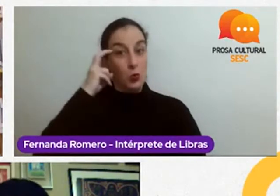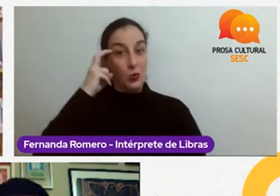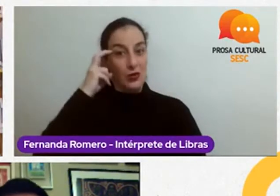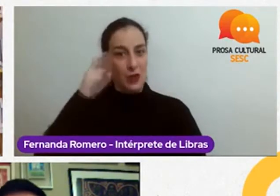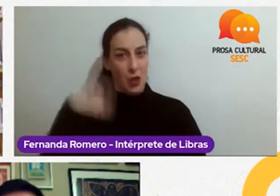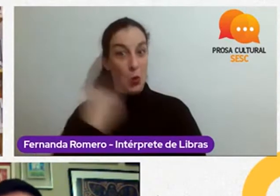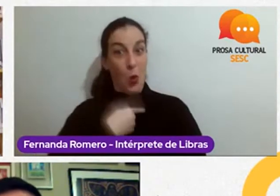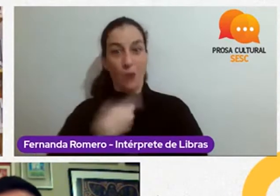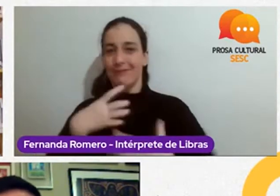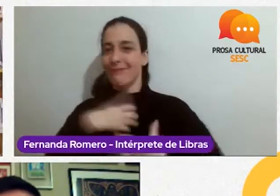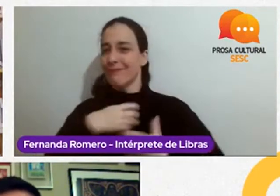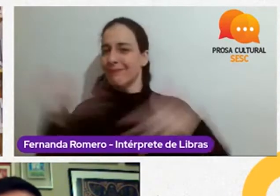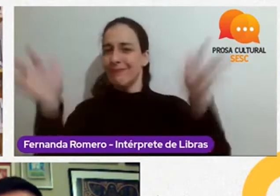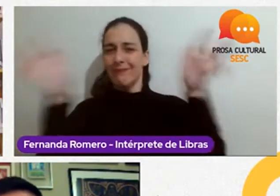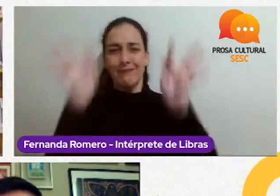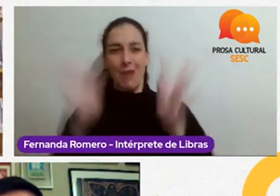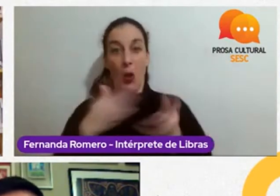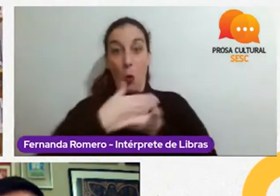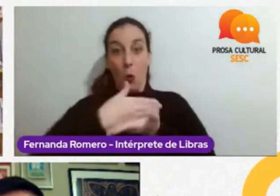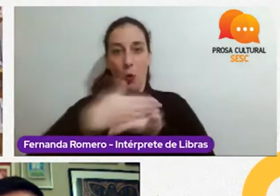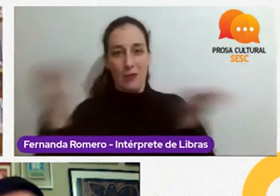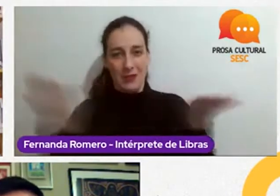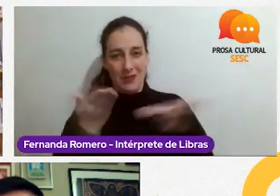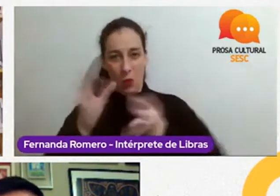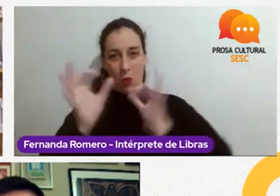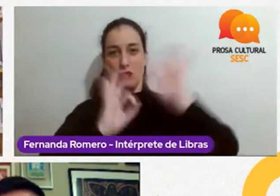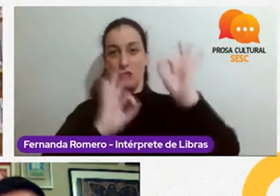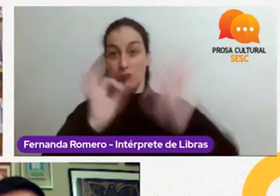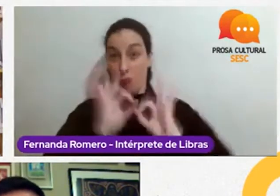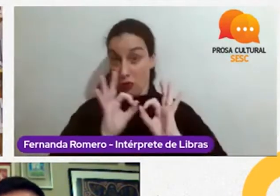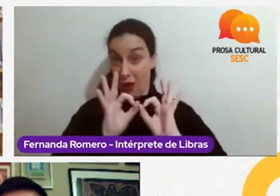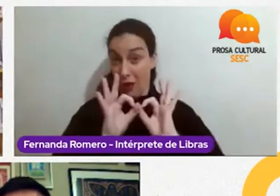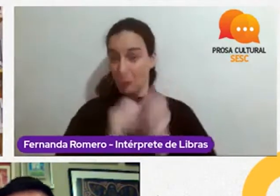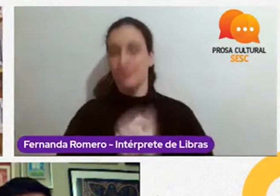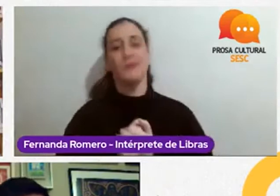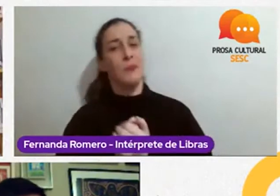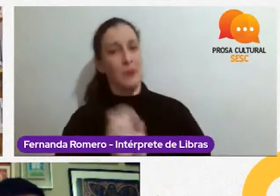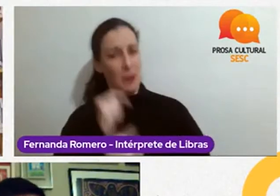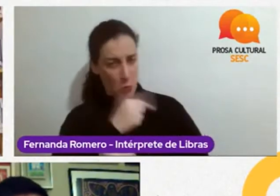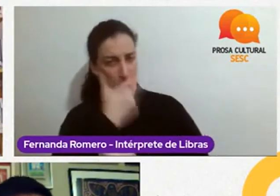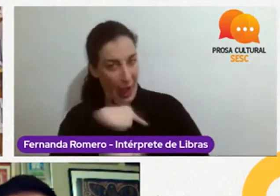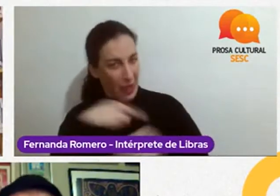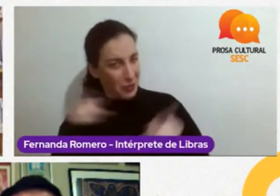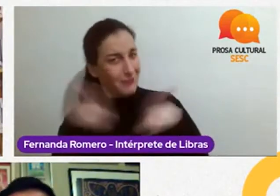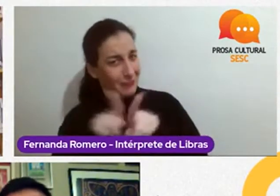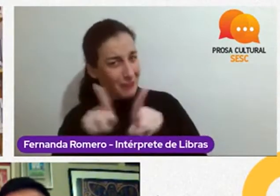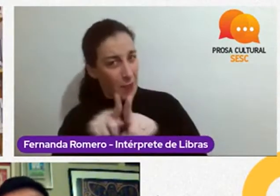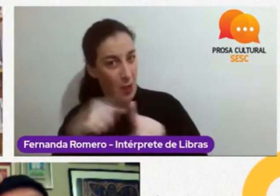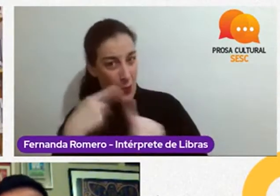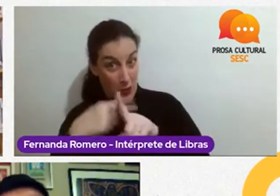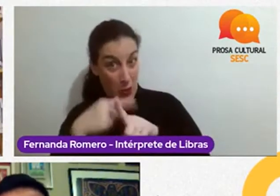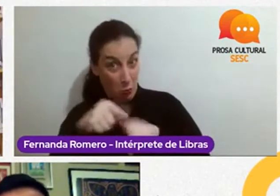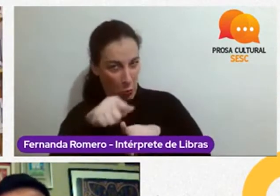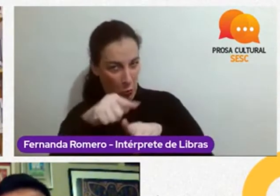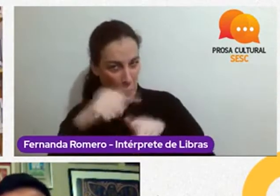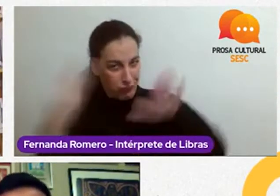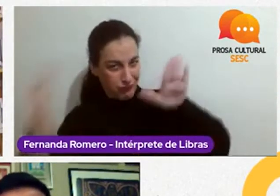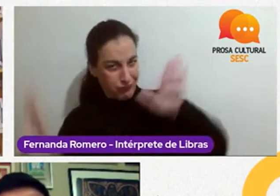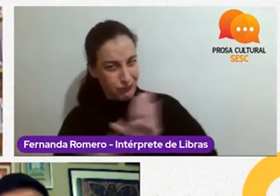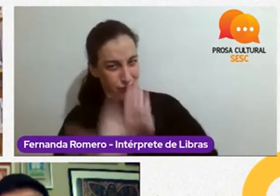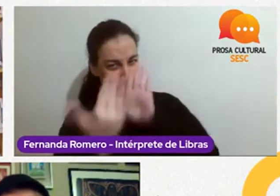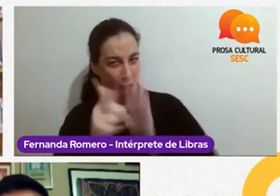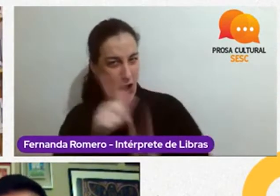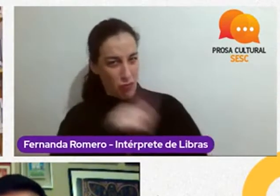muito feliz em poder começar hoje esse projeto. E tu, Silvio, eu acho que também, né, além de estar à frente de toda a gestão